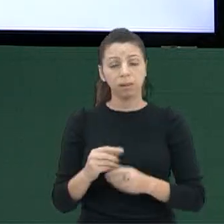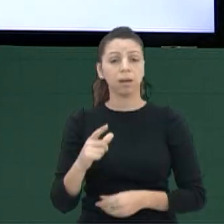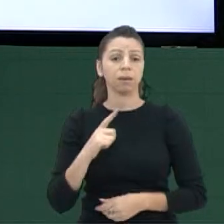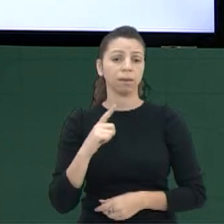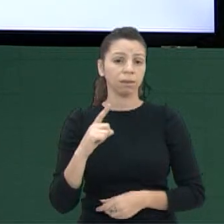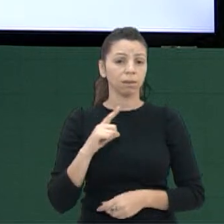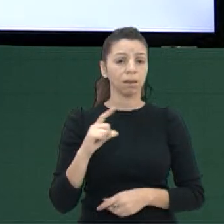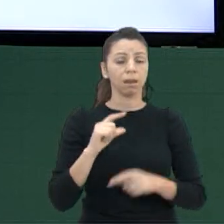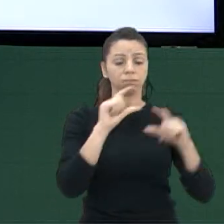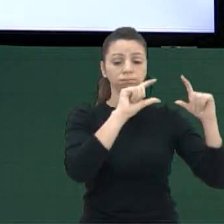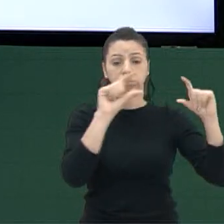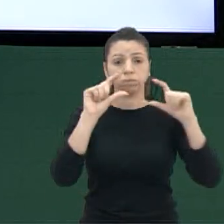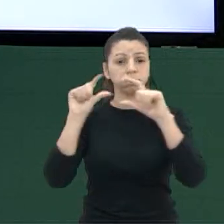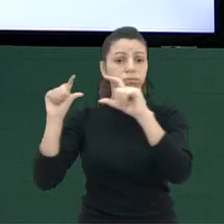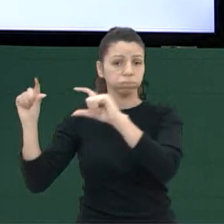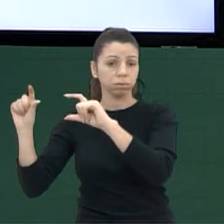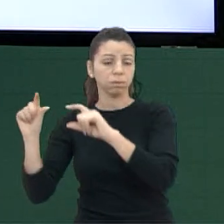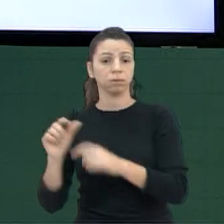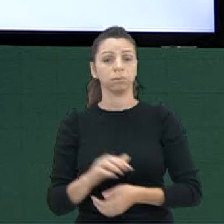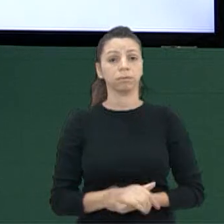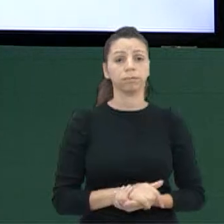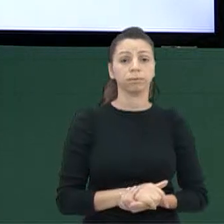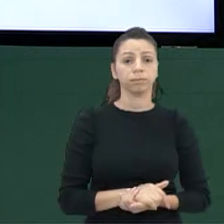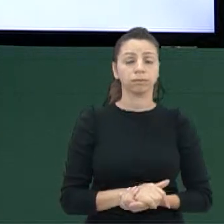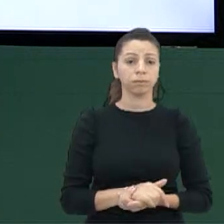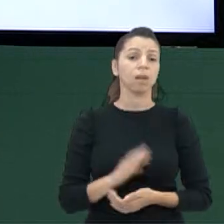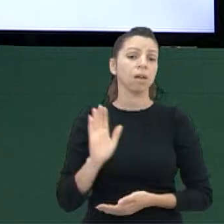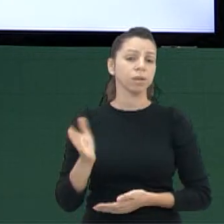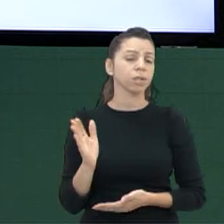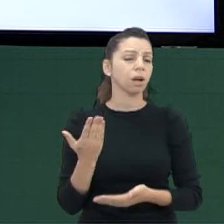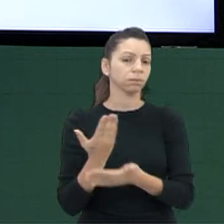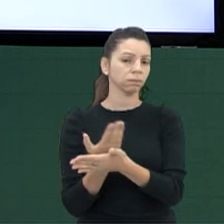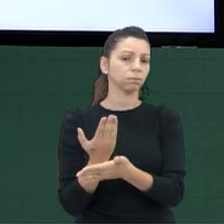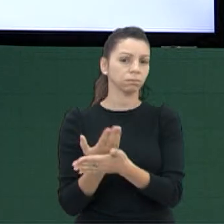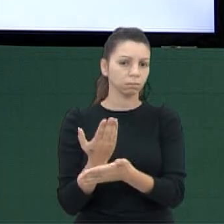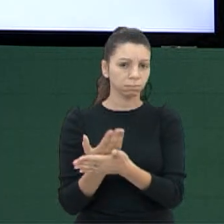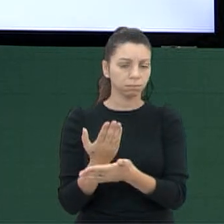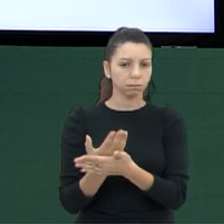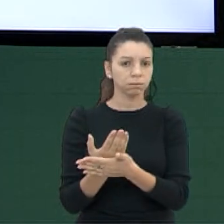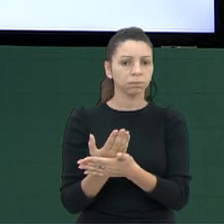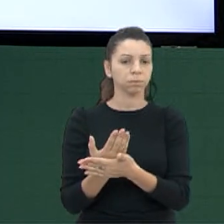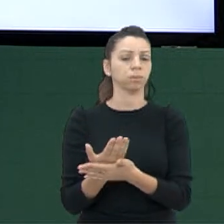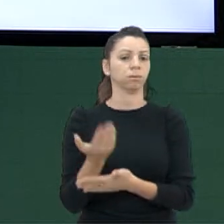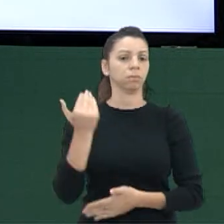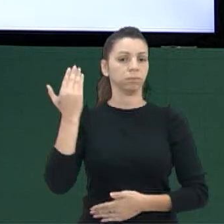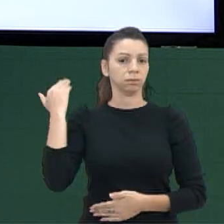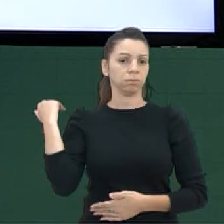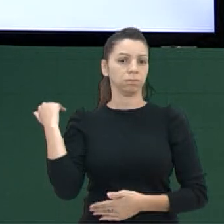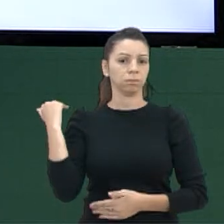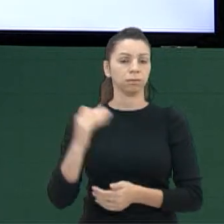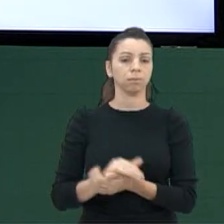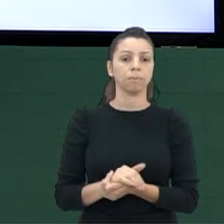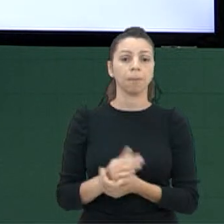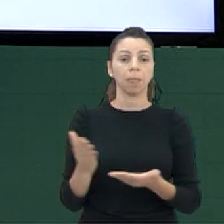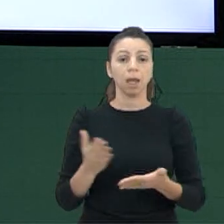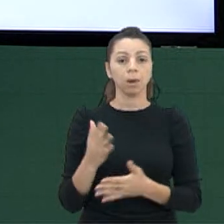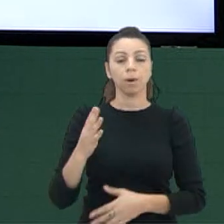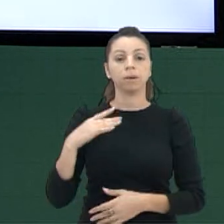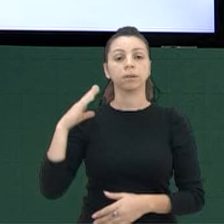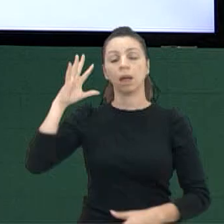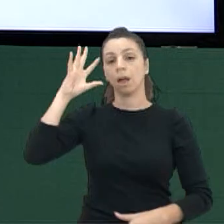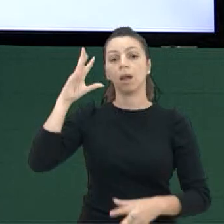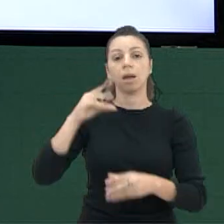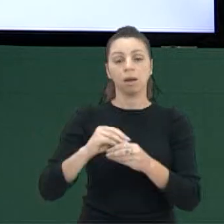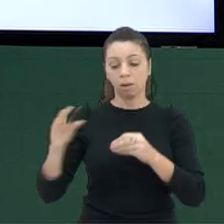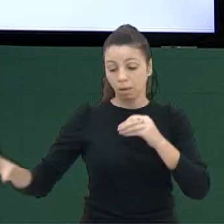tudo isso que nós estamos olhando já foi visto. Tudo isso que nós estamos trabalhando está sendo o quê? Agrupado a partir